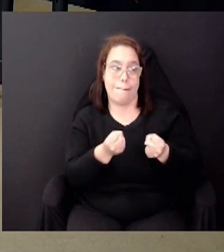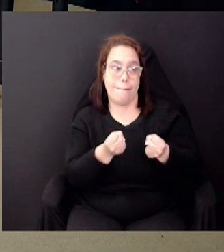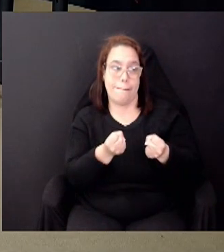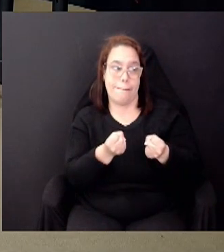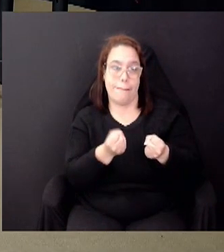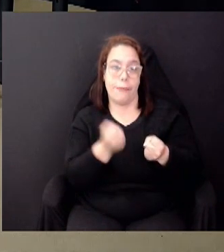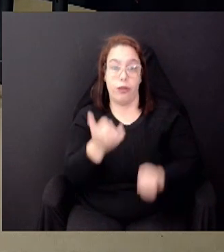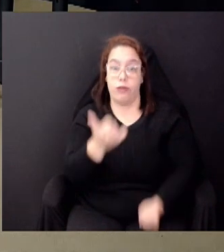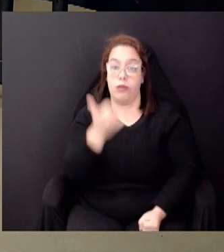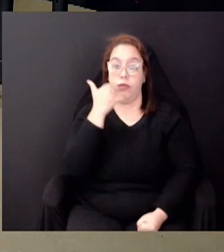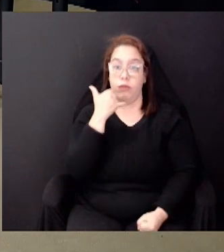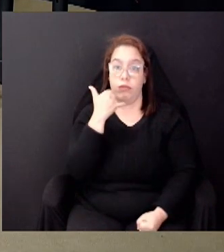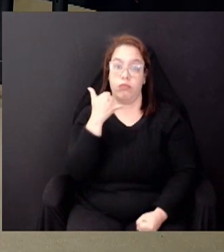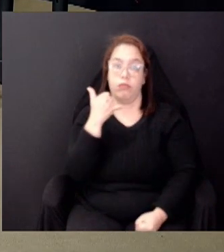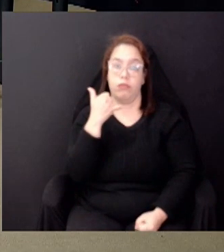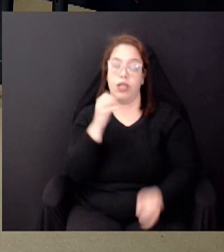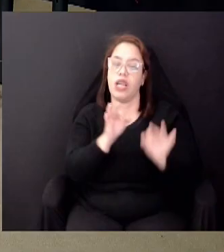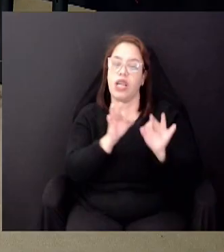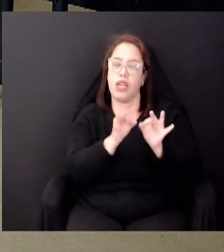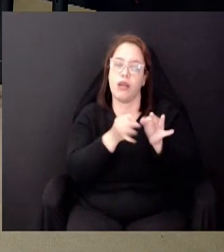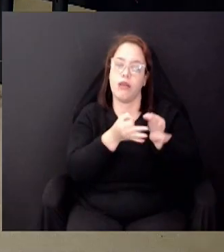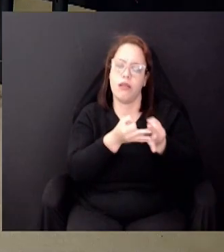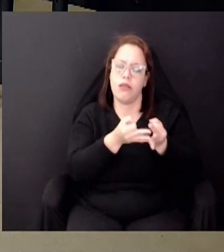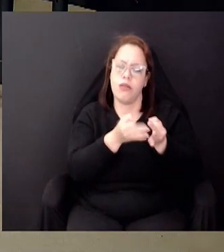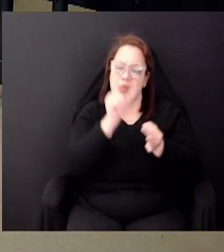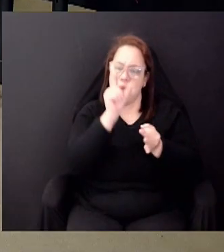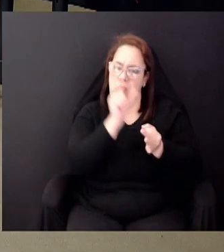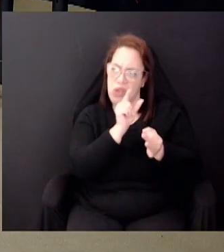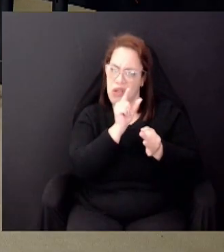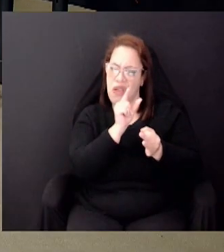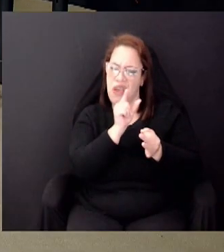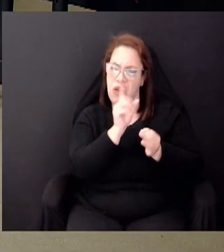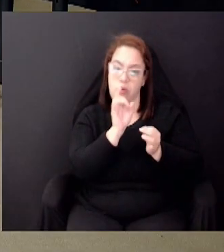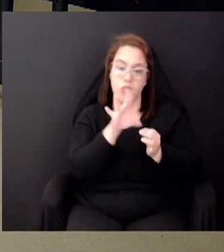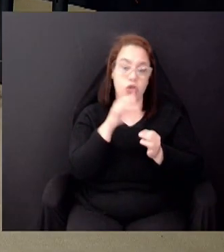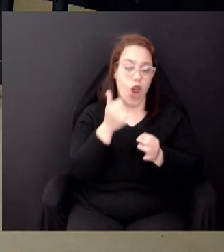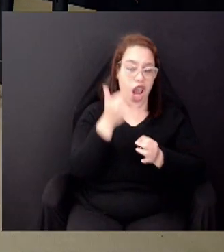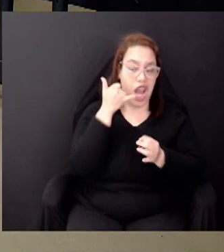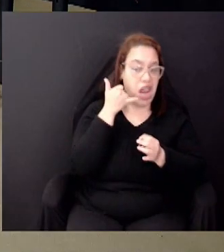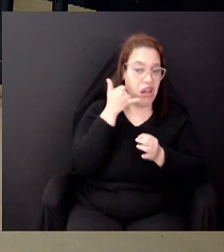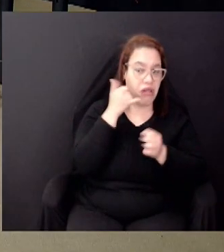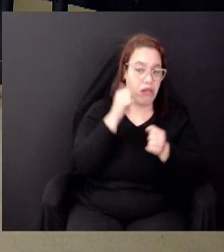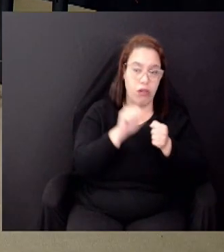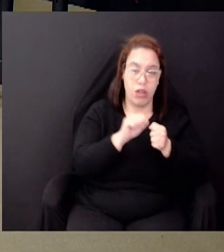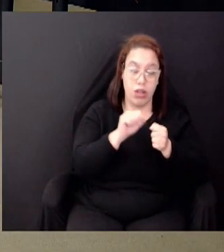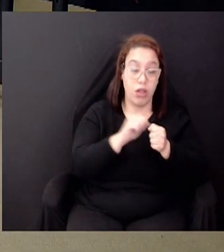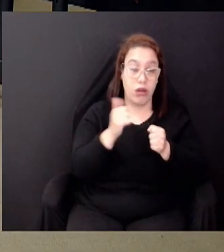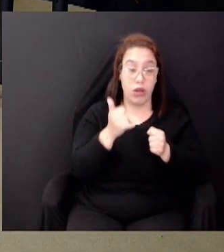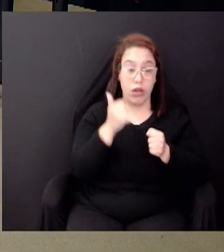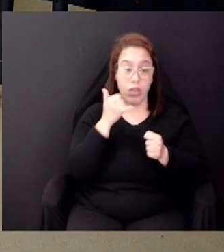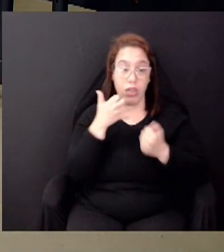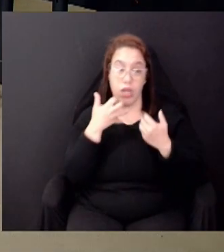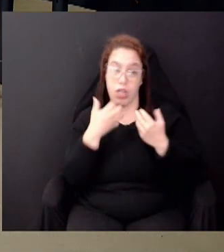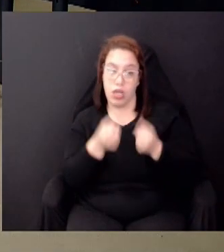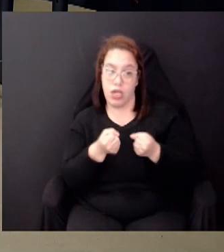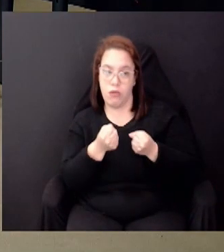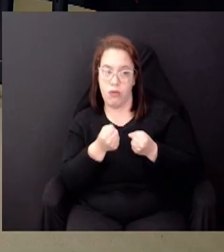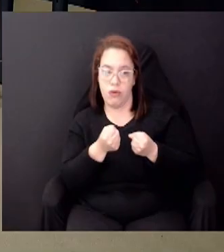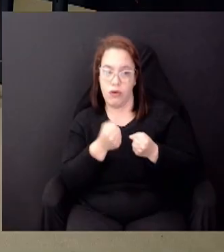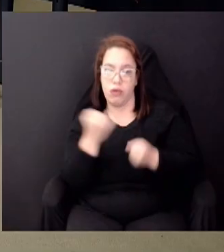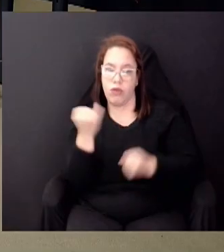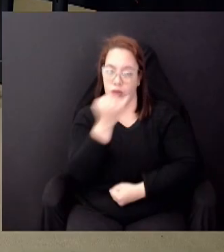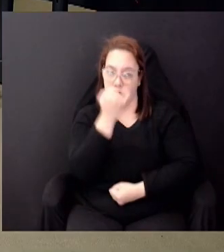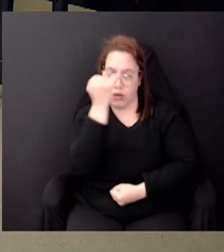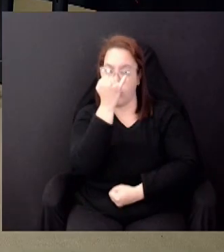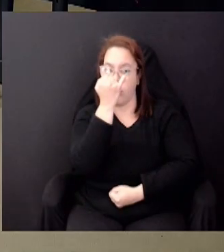telefone mais pequenininho, minimalista, que só liga e faz ligação e recebe, é importante você até